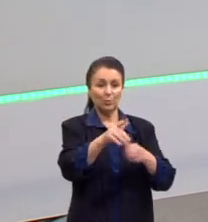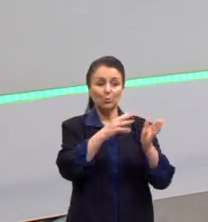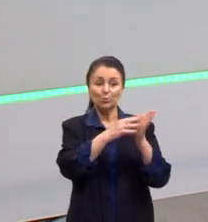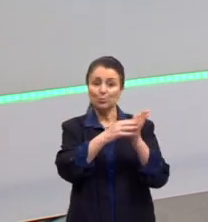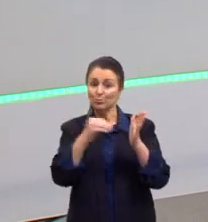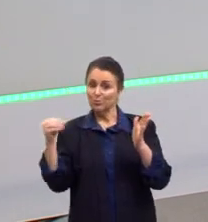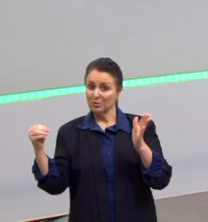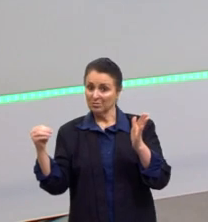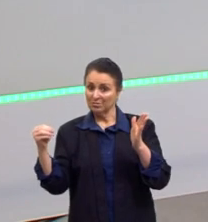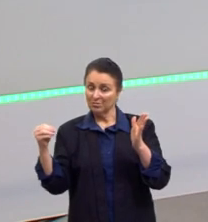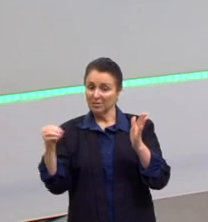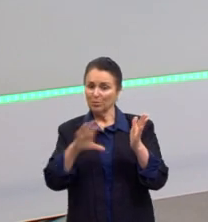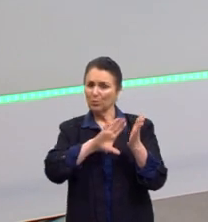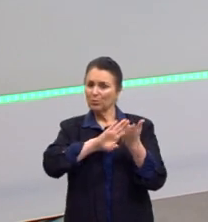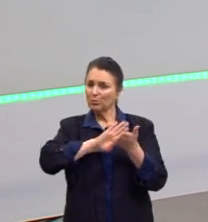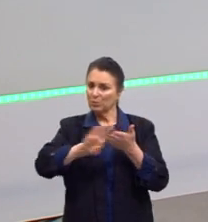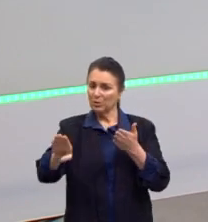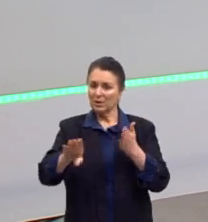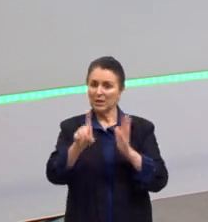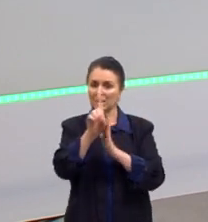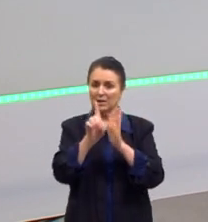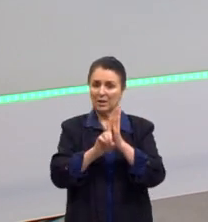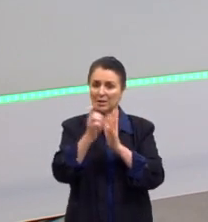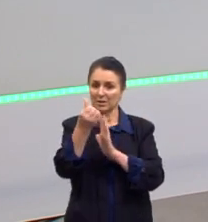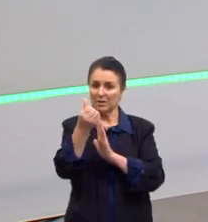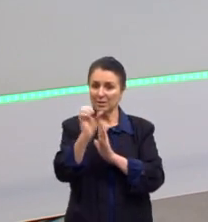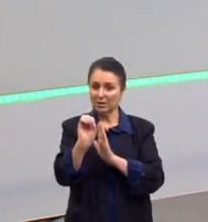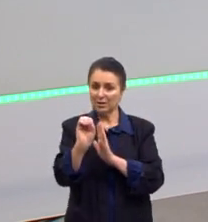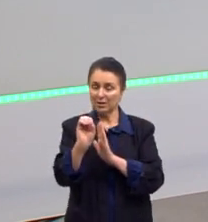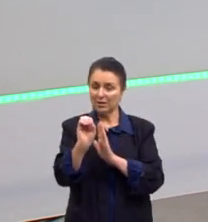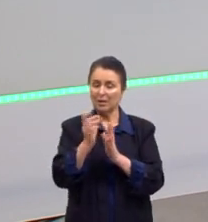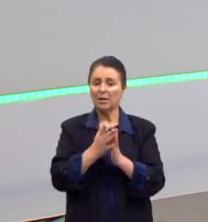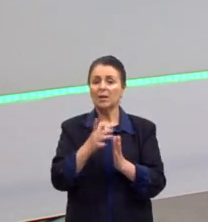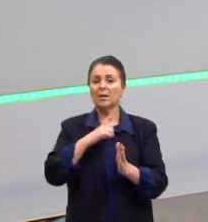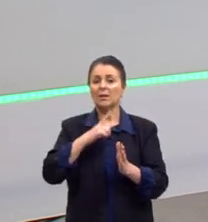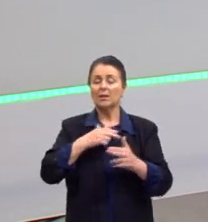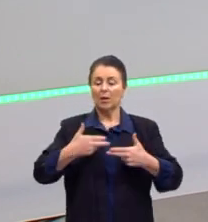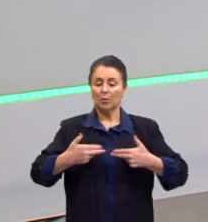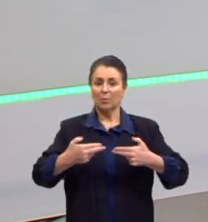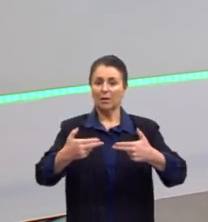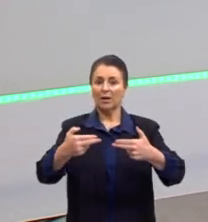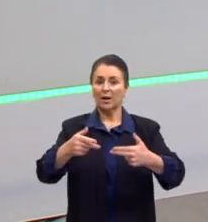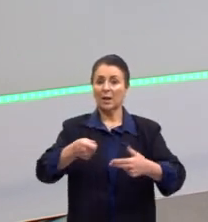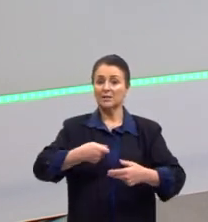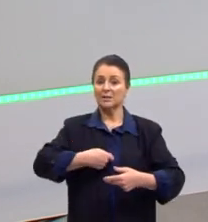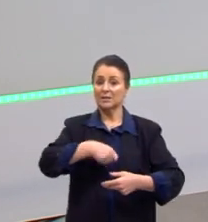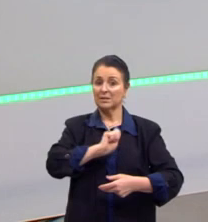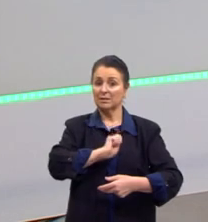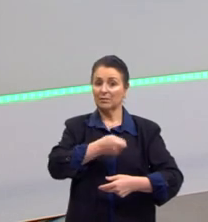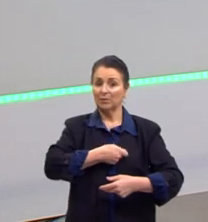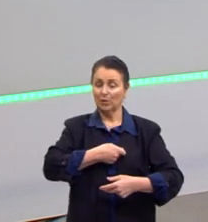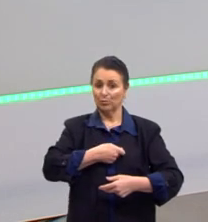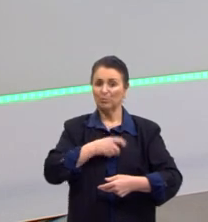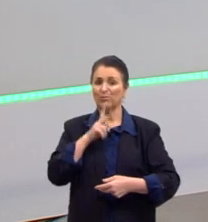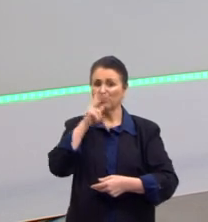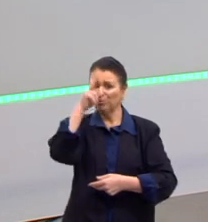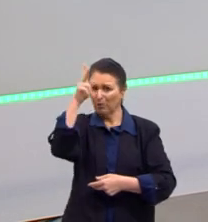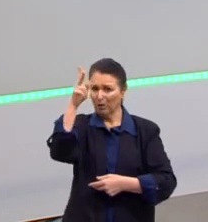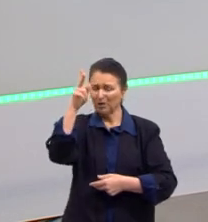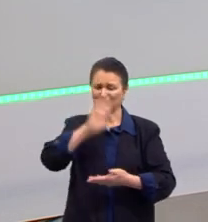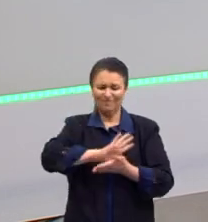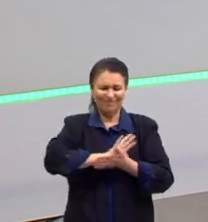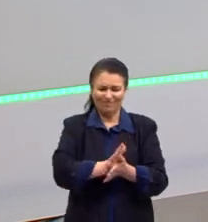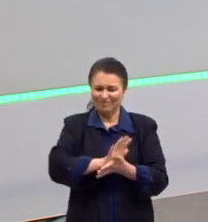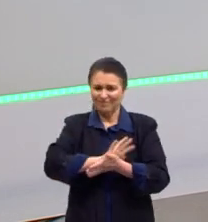retira né nossa a partir da década de 60 então nós temos aí é uma guerra civil muito forte né o massacre dos